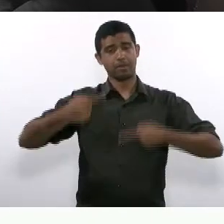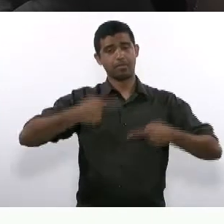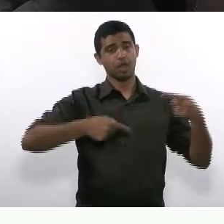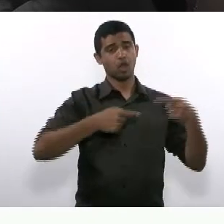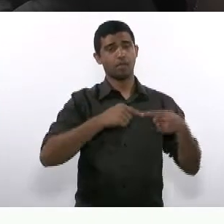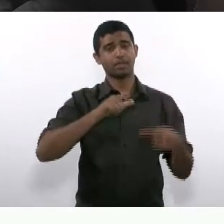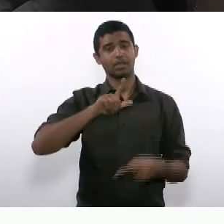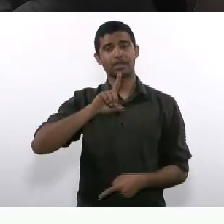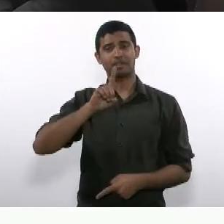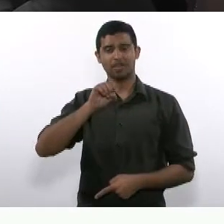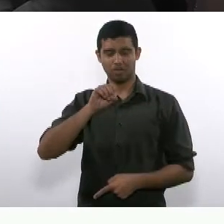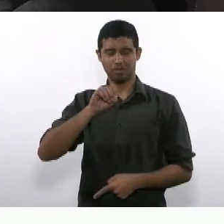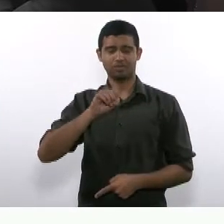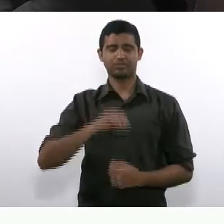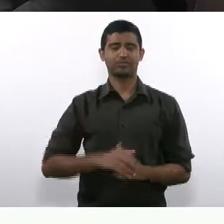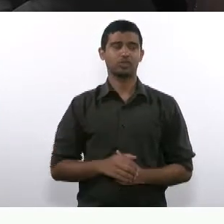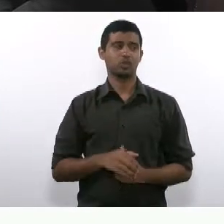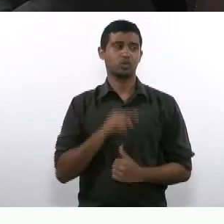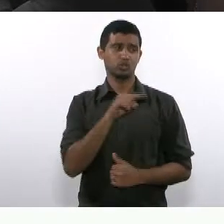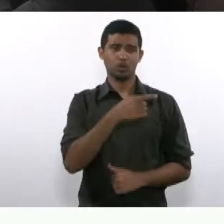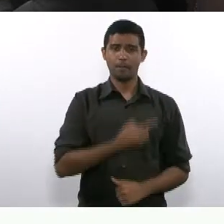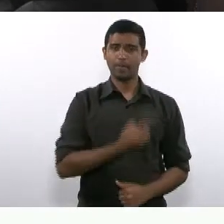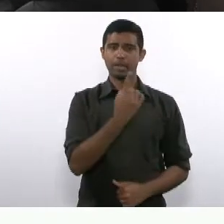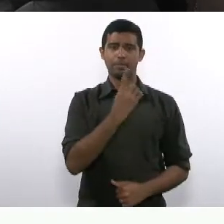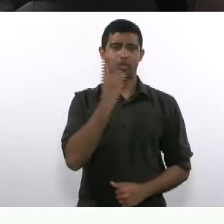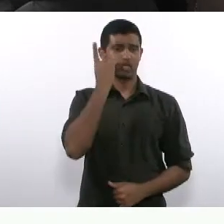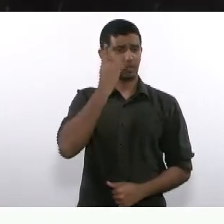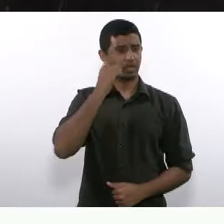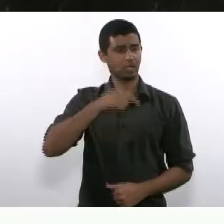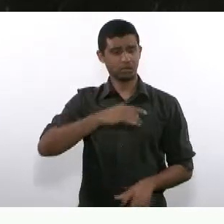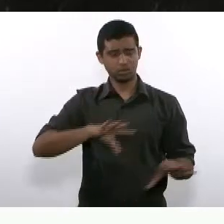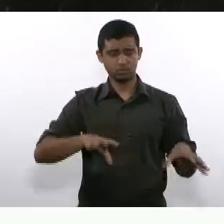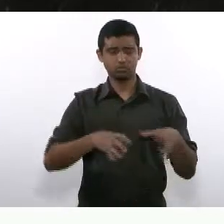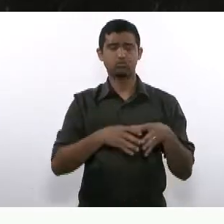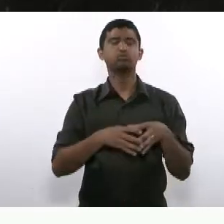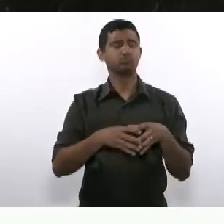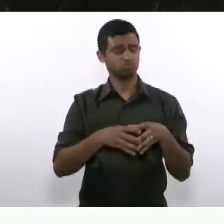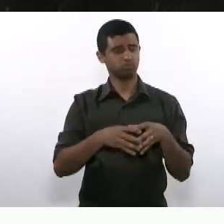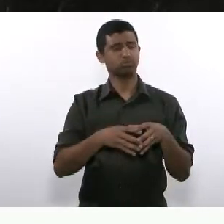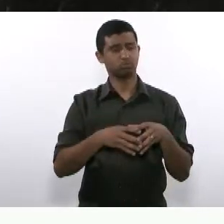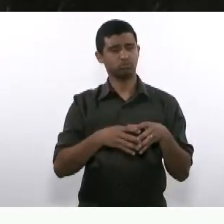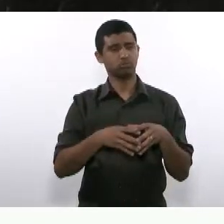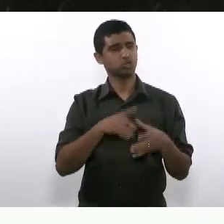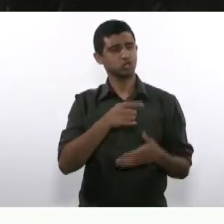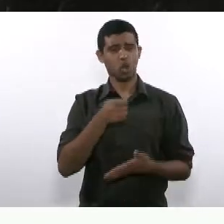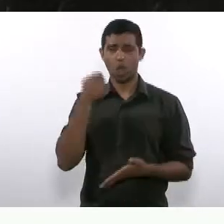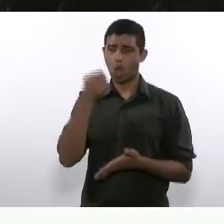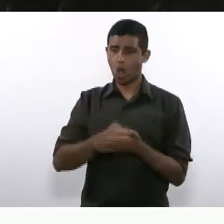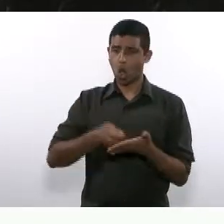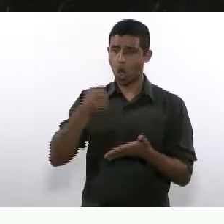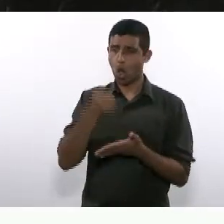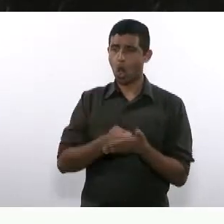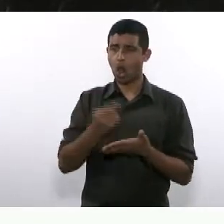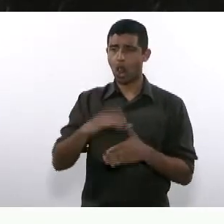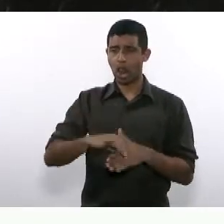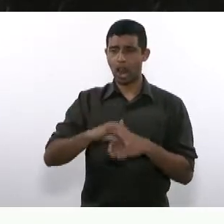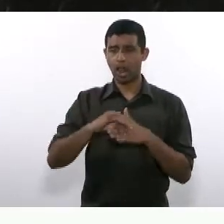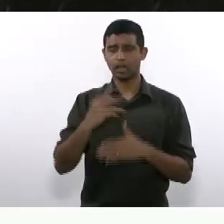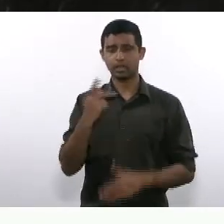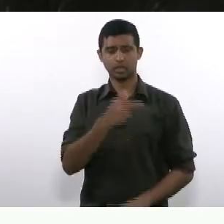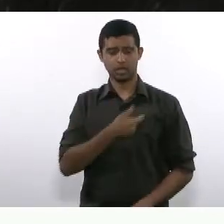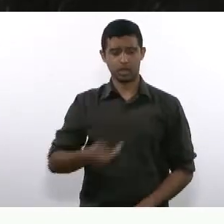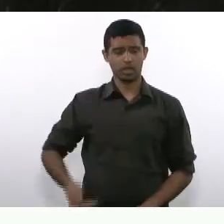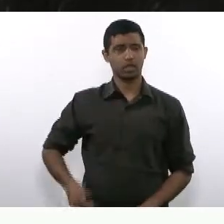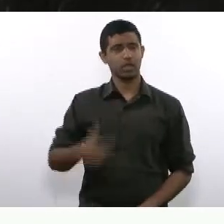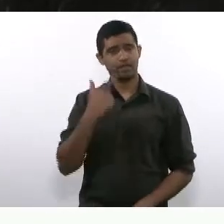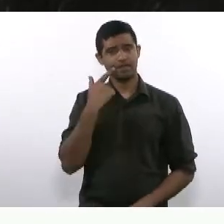LDO, Vossa Excelência foi o primeiro deputado nessa comissão que se levantou, inclusive cobrando ao líder do governo a remessa da